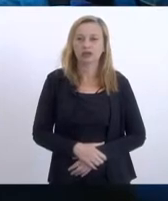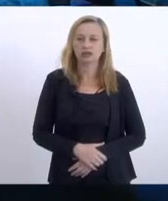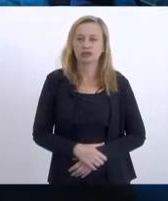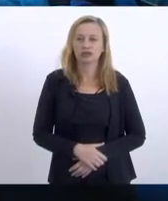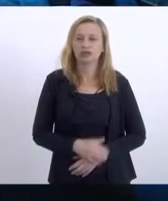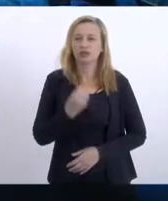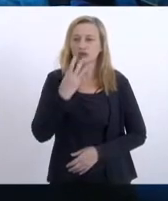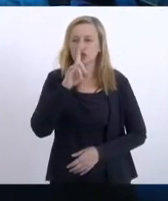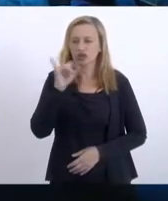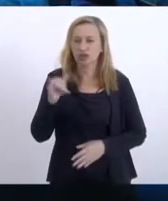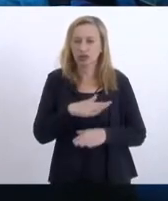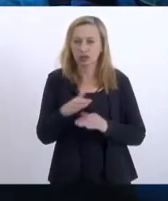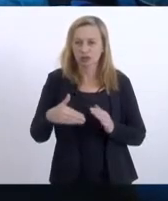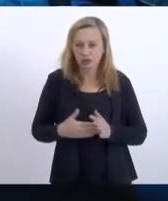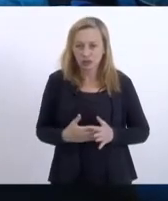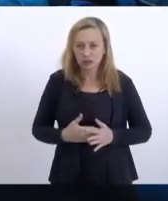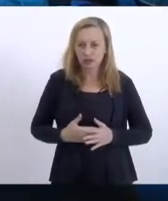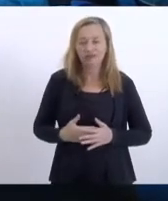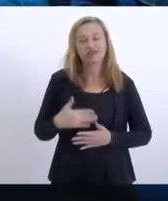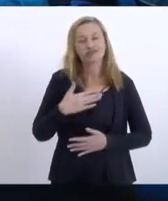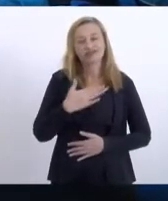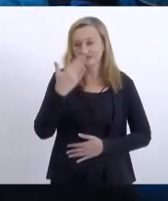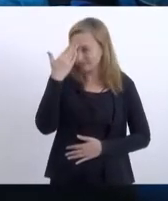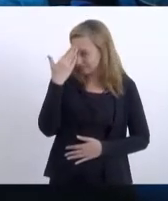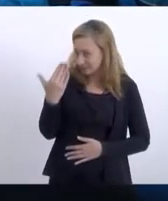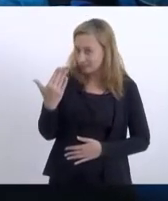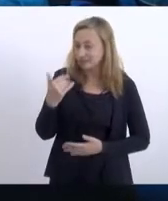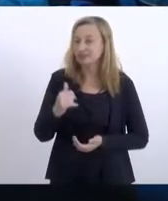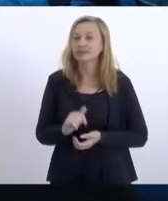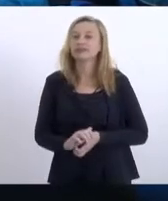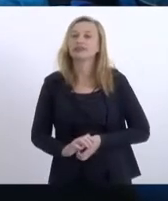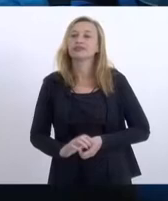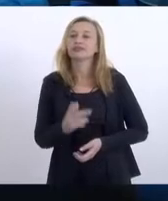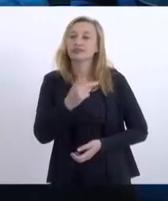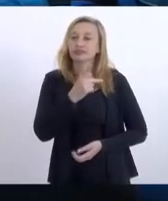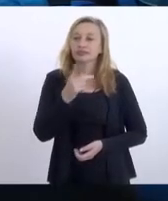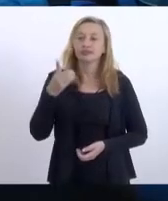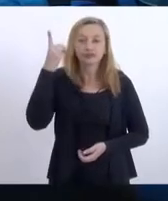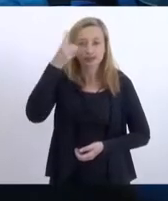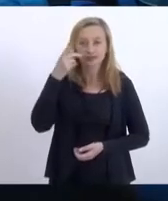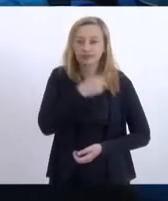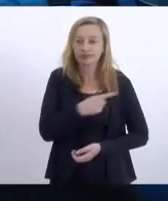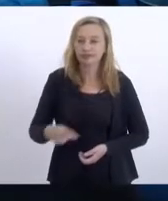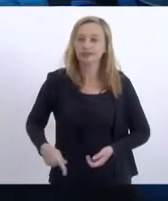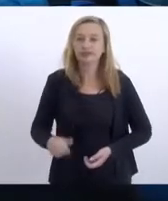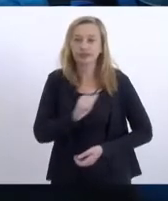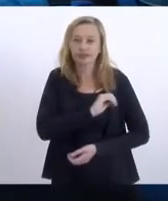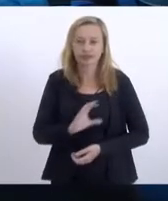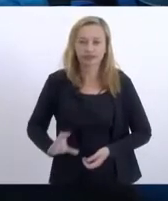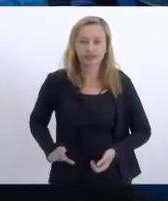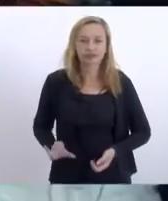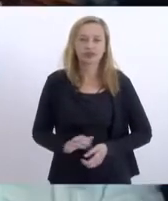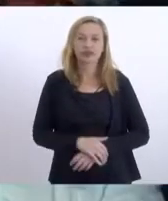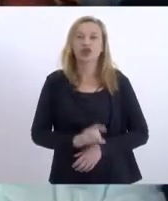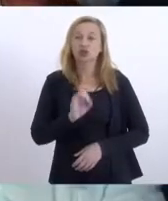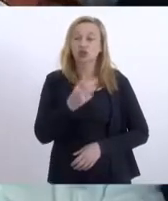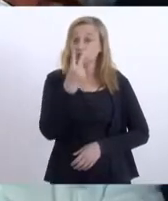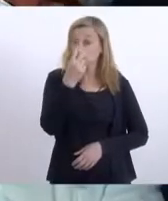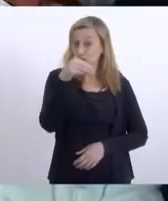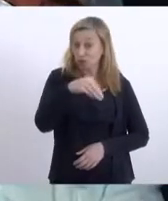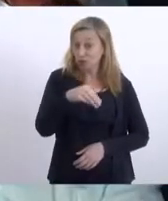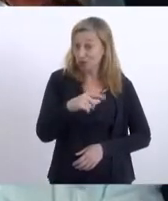Bom dia a todos. Bom dia. Eu gostaria de cumprimentar o nosso deputado, presidente André Siciliano. Como eu só tenho